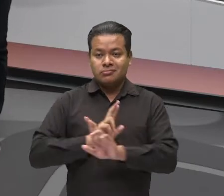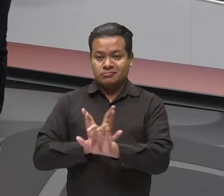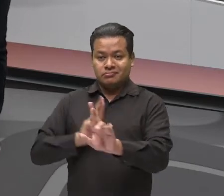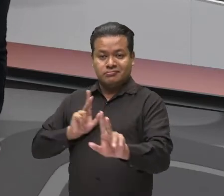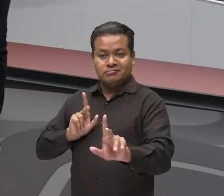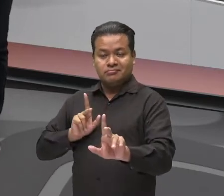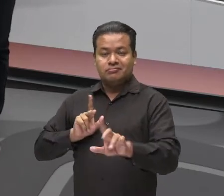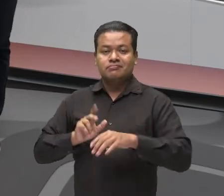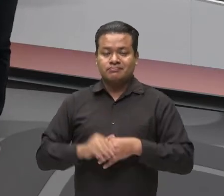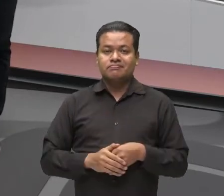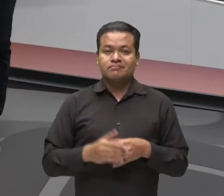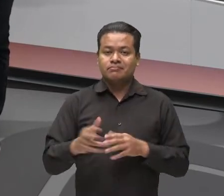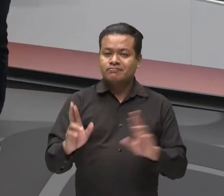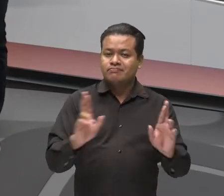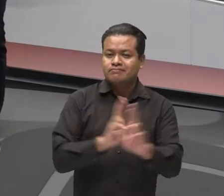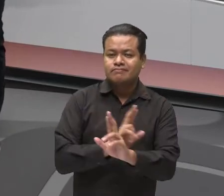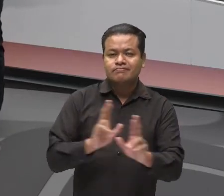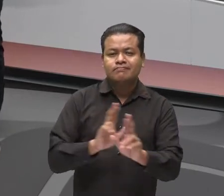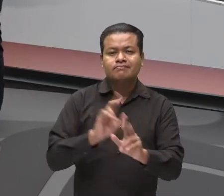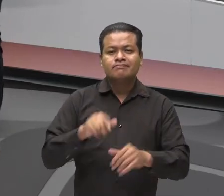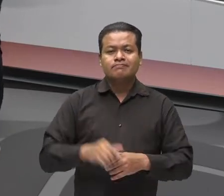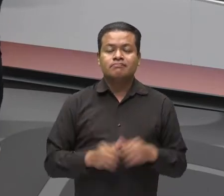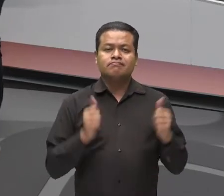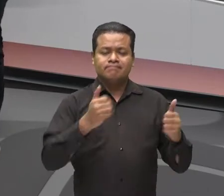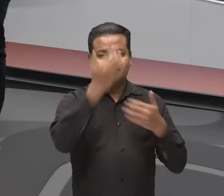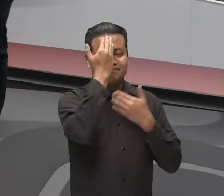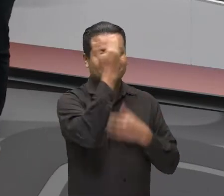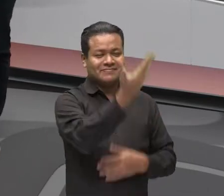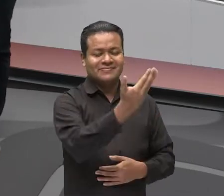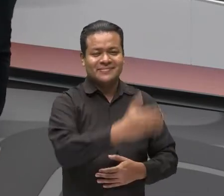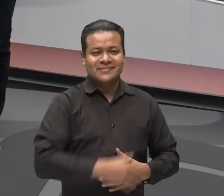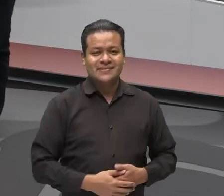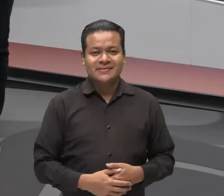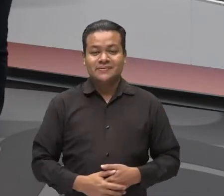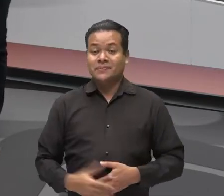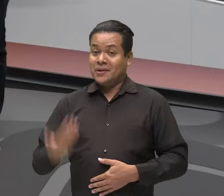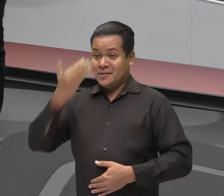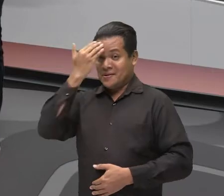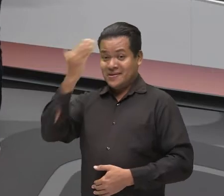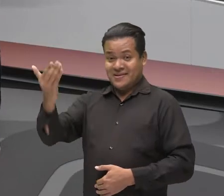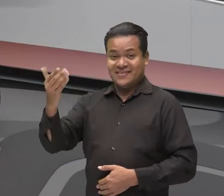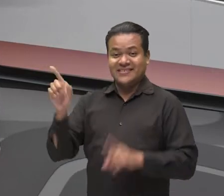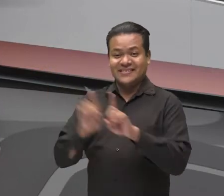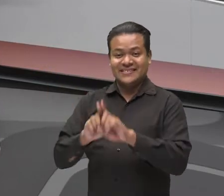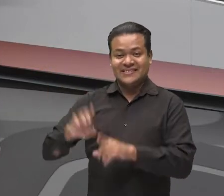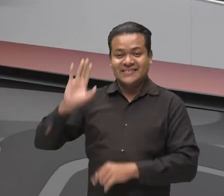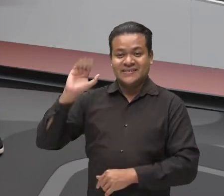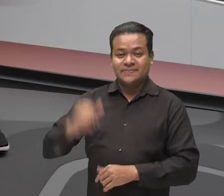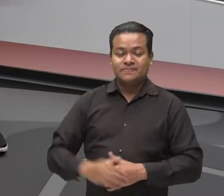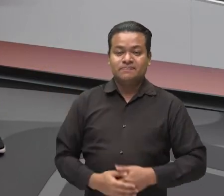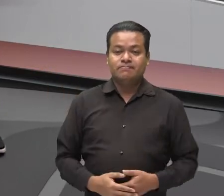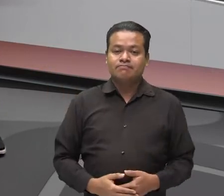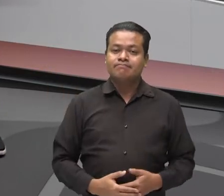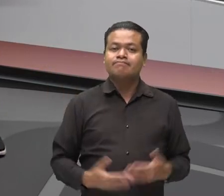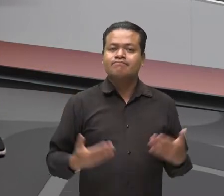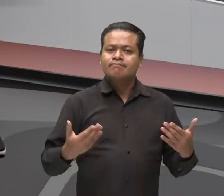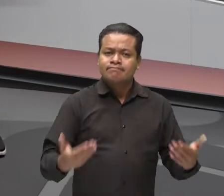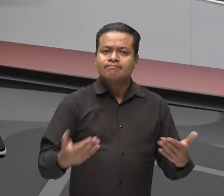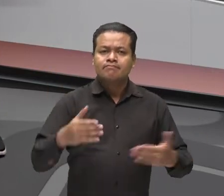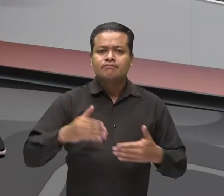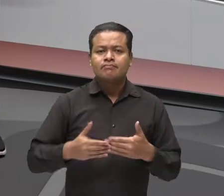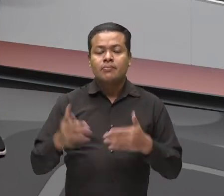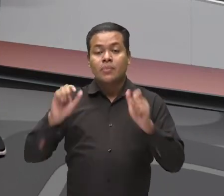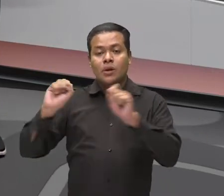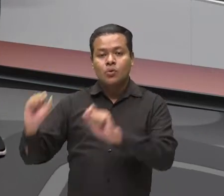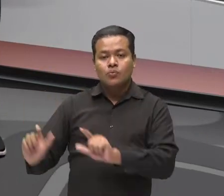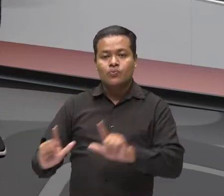momento atual, né, dessa relação dos Estados Unidos e do México. Obrigado aí, professor. Eu que agradeço, professor. Beleza. Gente, vamos dar uma olhada de